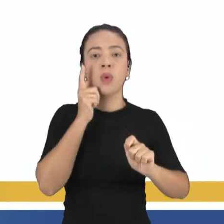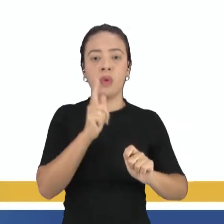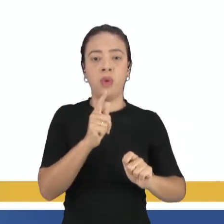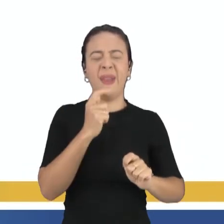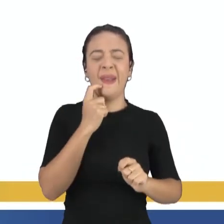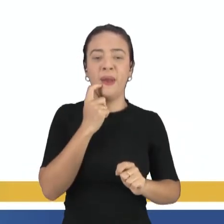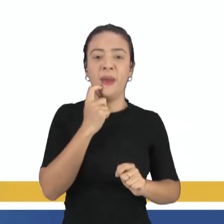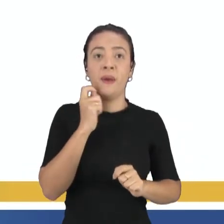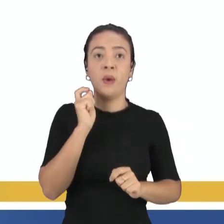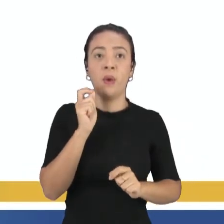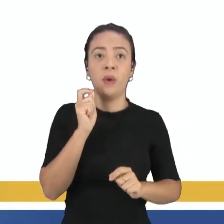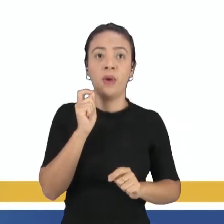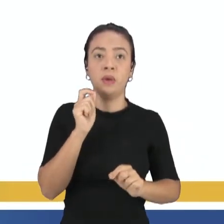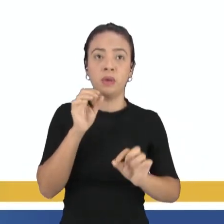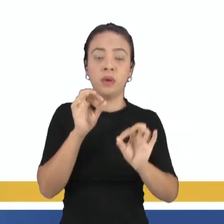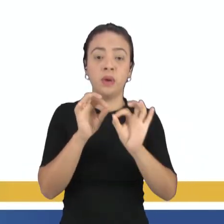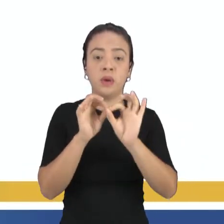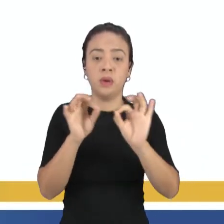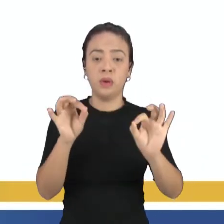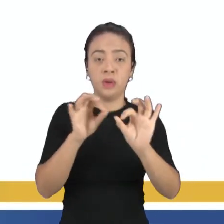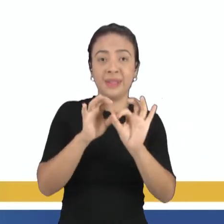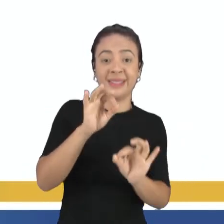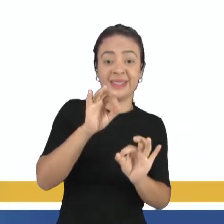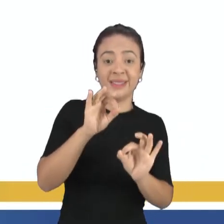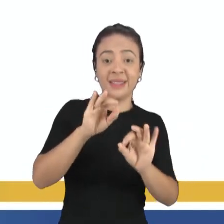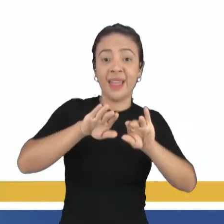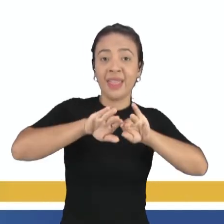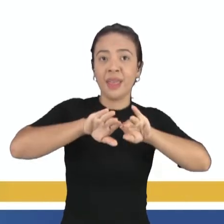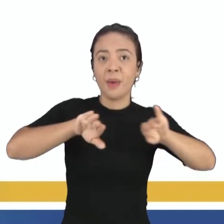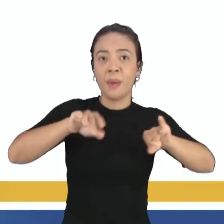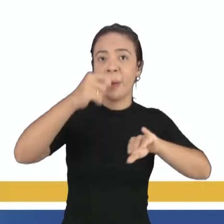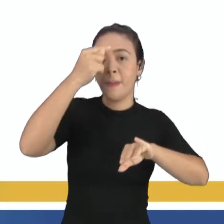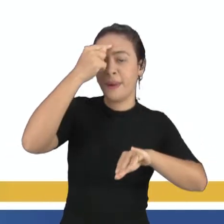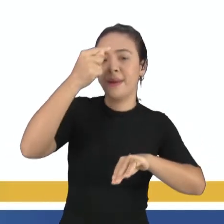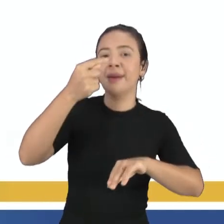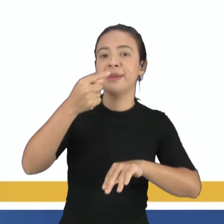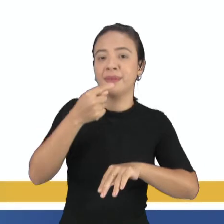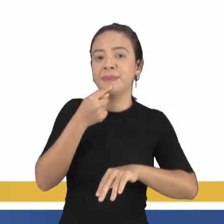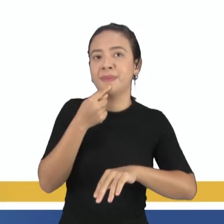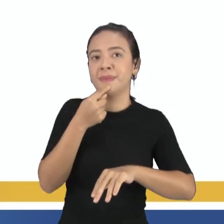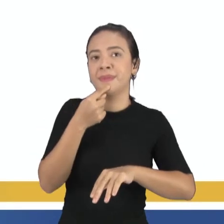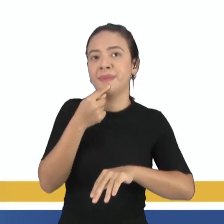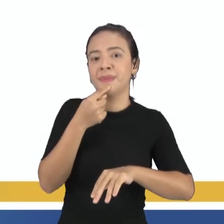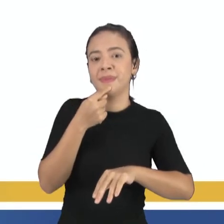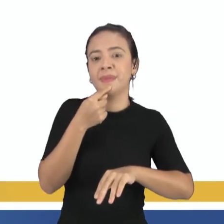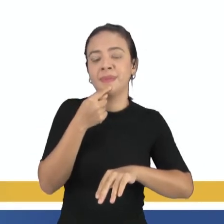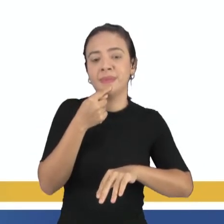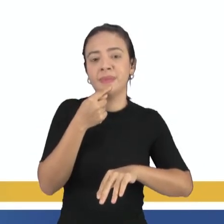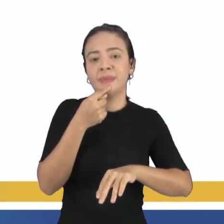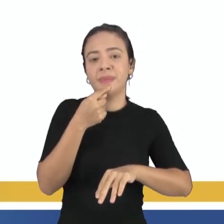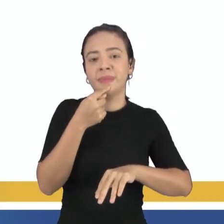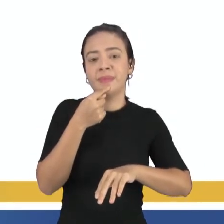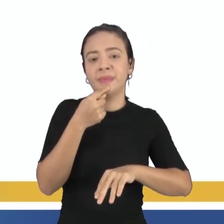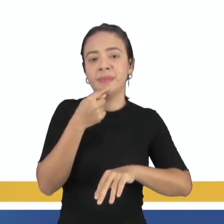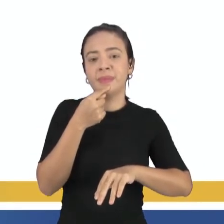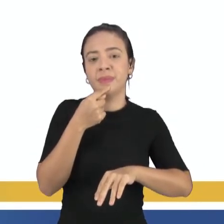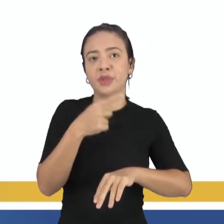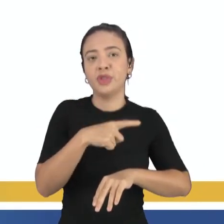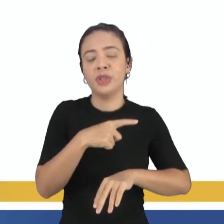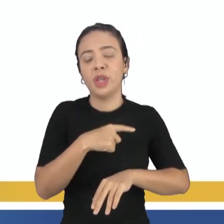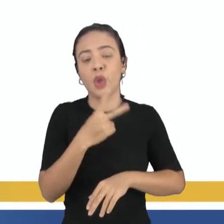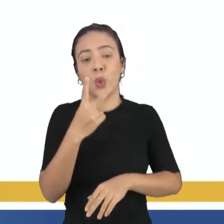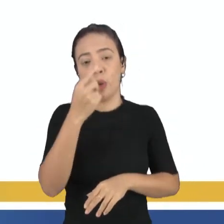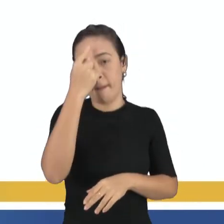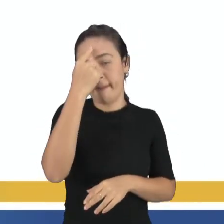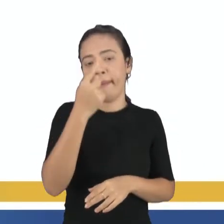reta dividindo, nenhum segmento de reta, desculpa, dividindo essa imagem ao meio, a ponto de eu ter duas